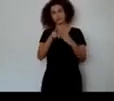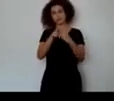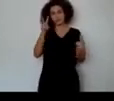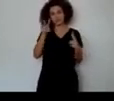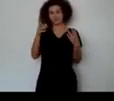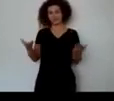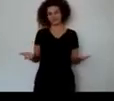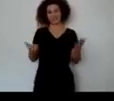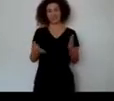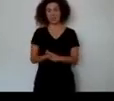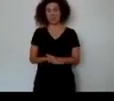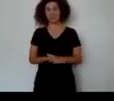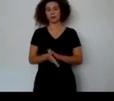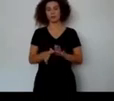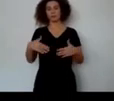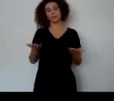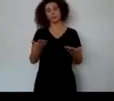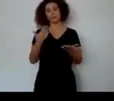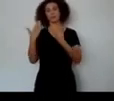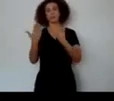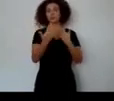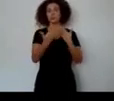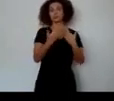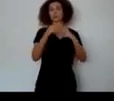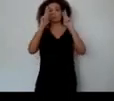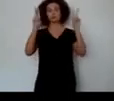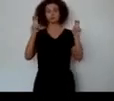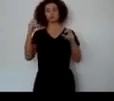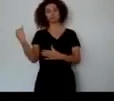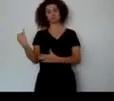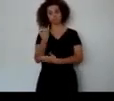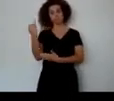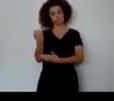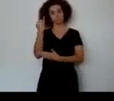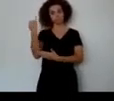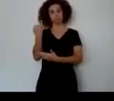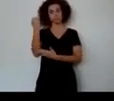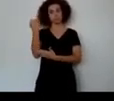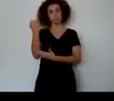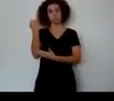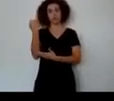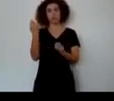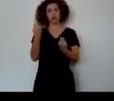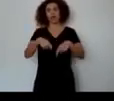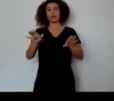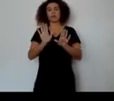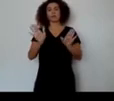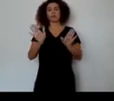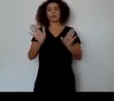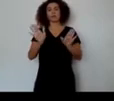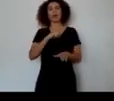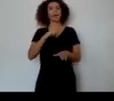Então, bora conversar sobre um tema muito importante que não precisa de data, não precisa de momento, não